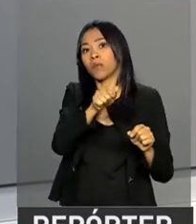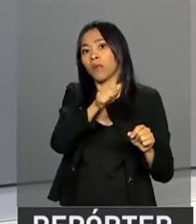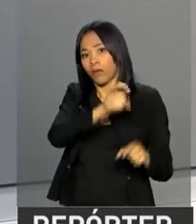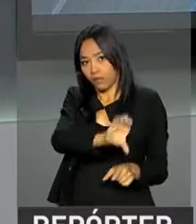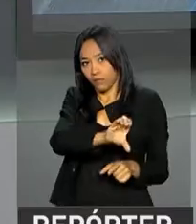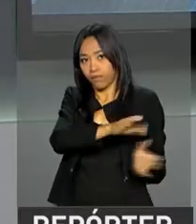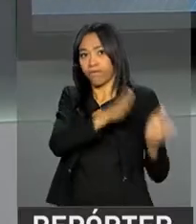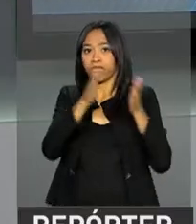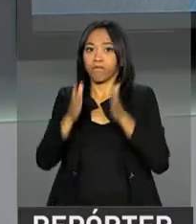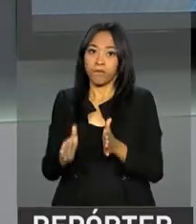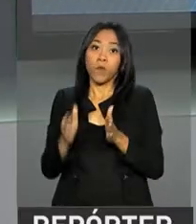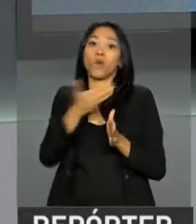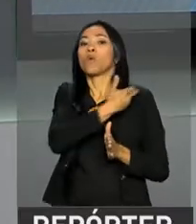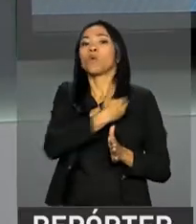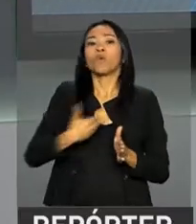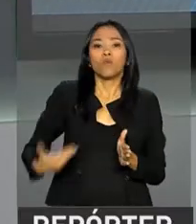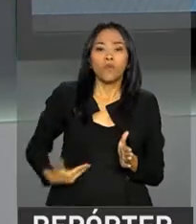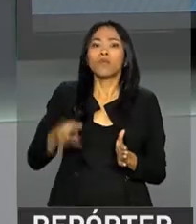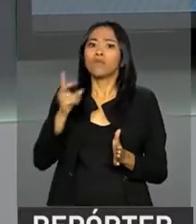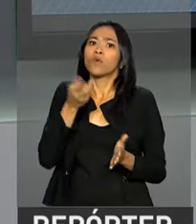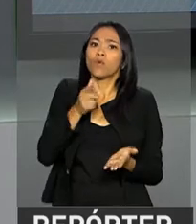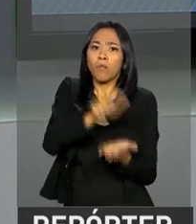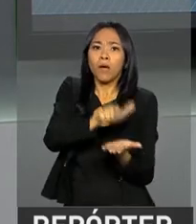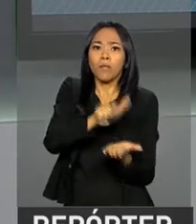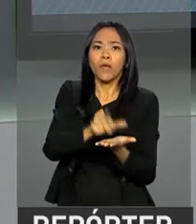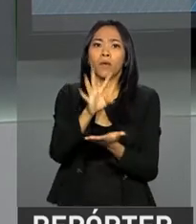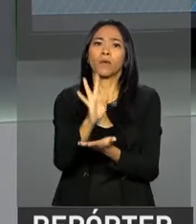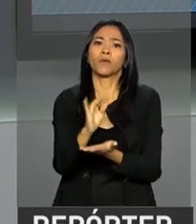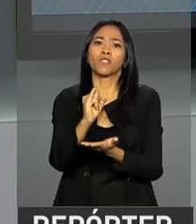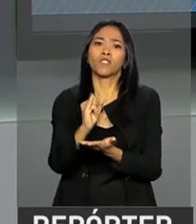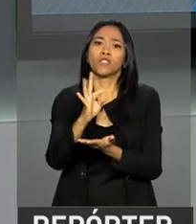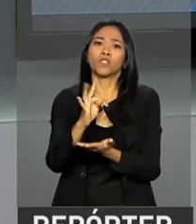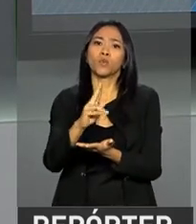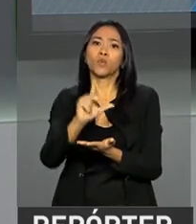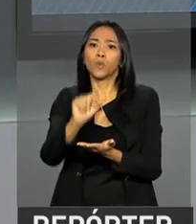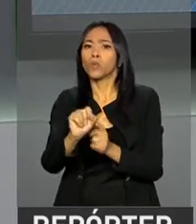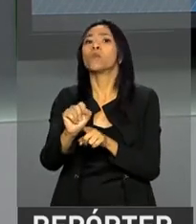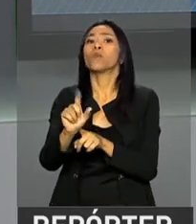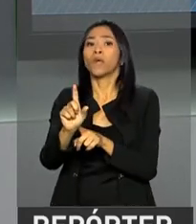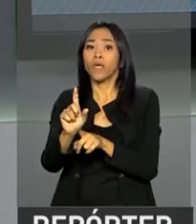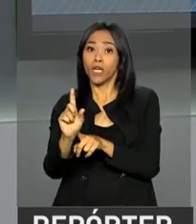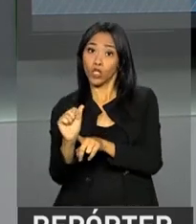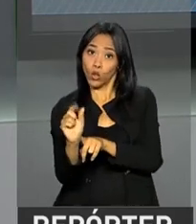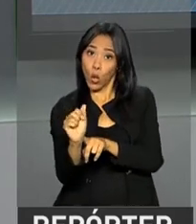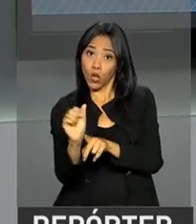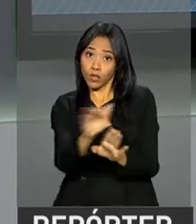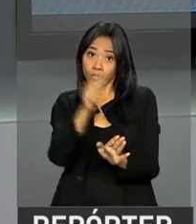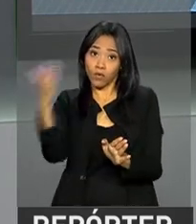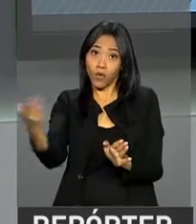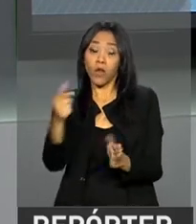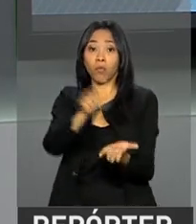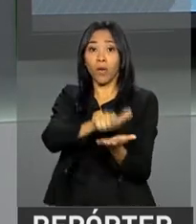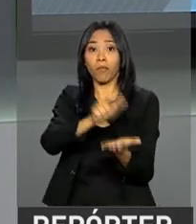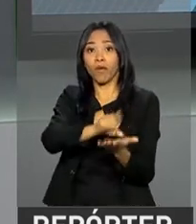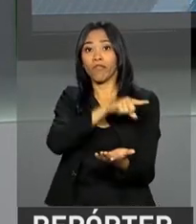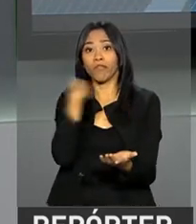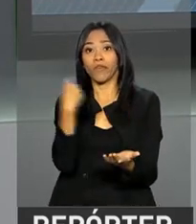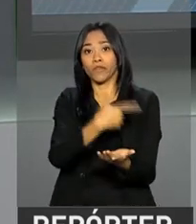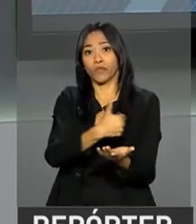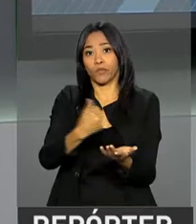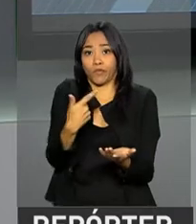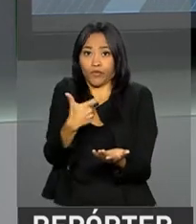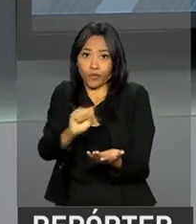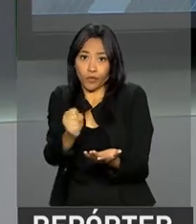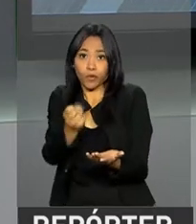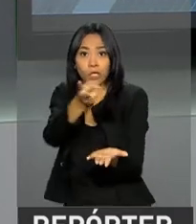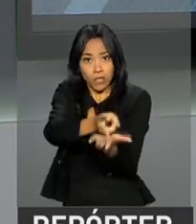pac o governo volta a emitir títulos da dívida externa em dólares os papéis terão vencimento em 2028 na mesma